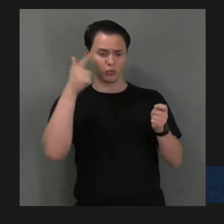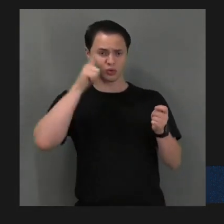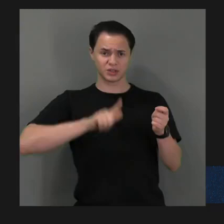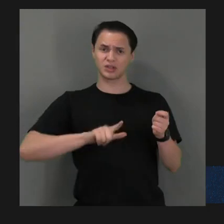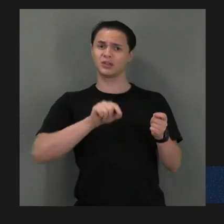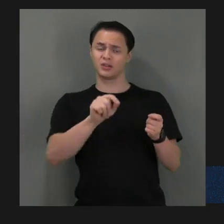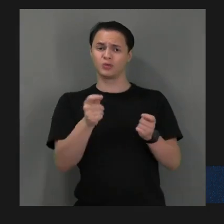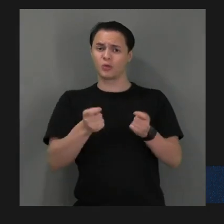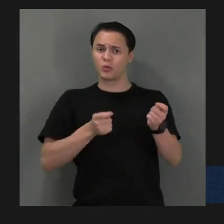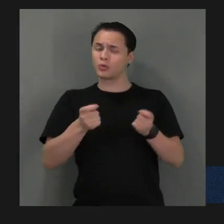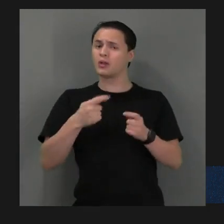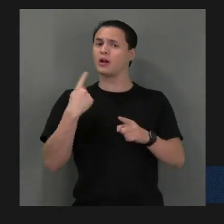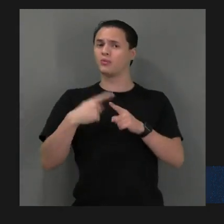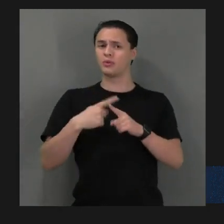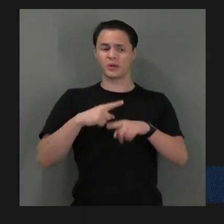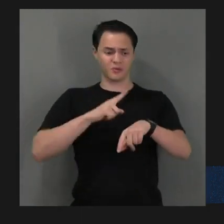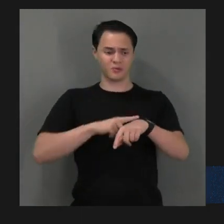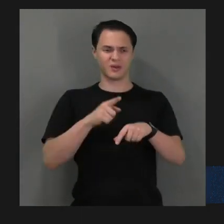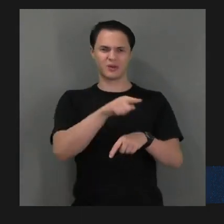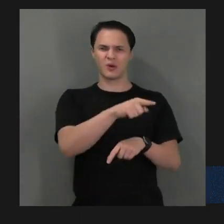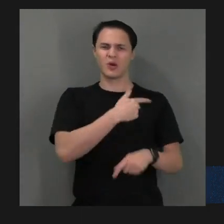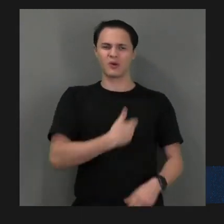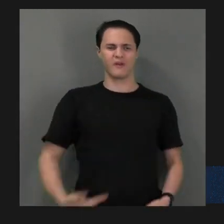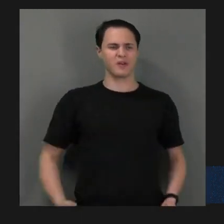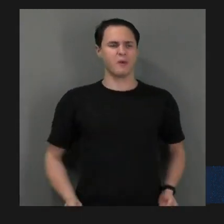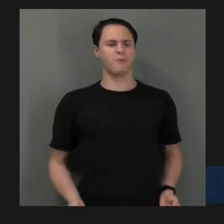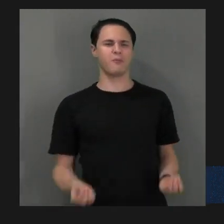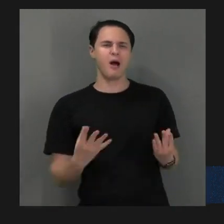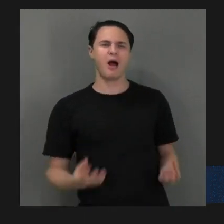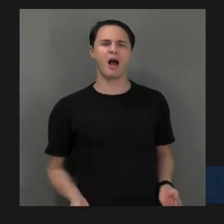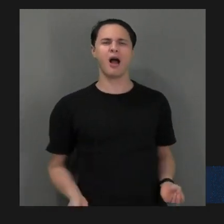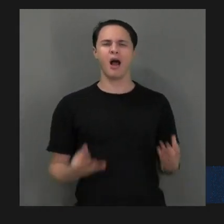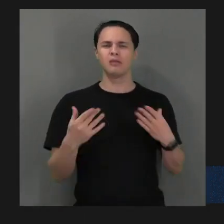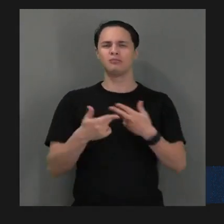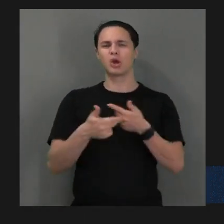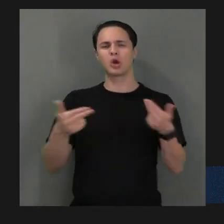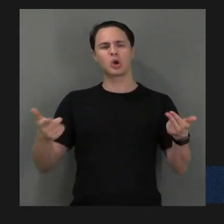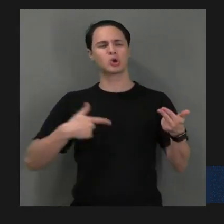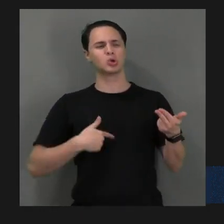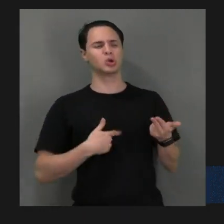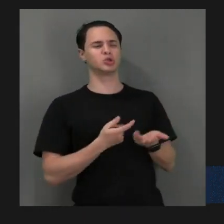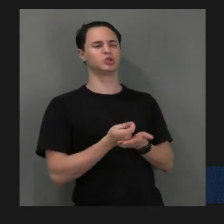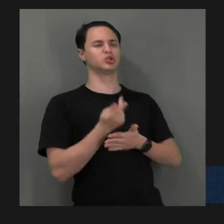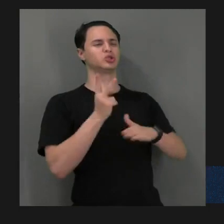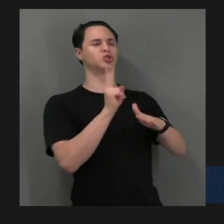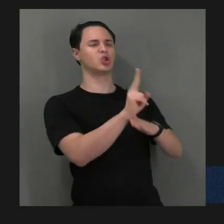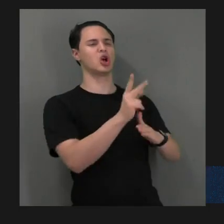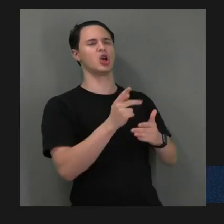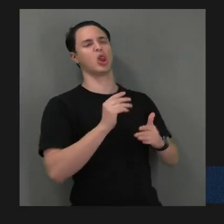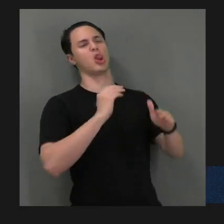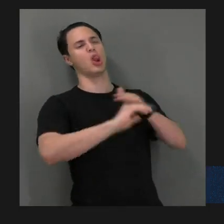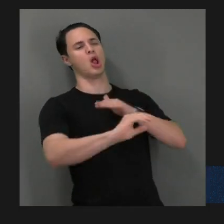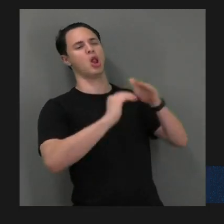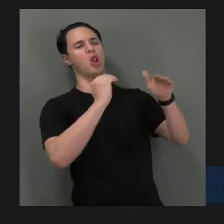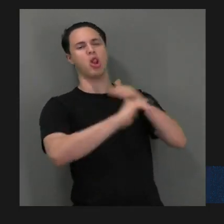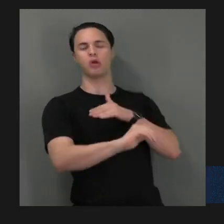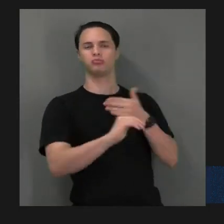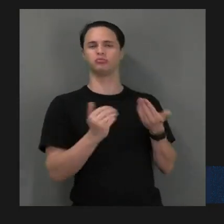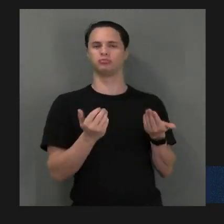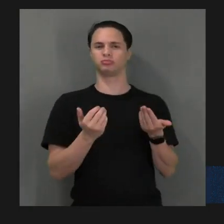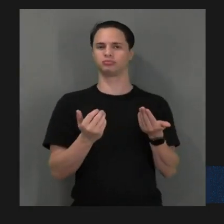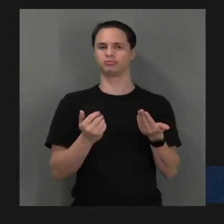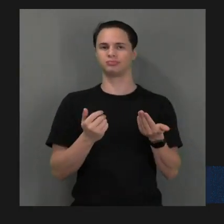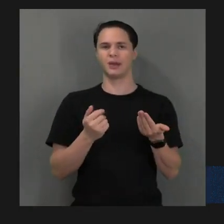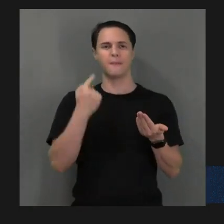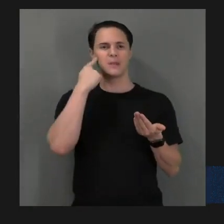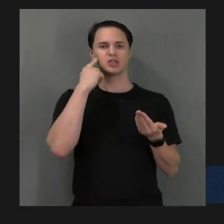desregramento, nesse momento de extravagância, nesse momento de um governo perdulário que só pensa em